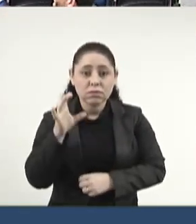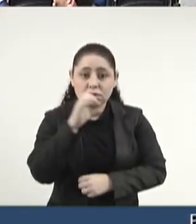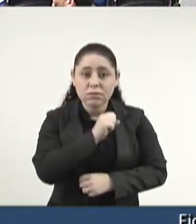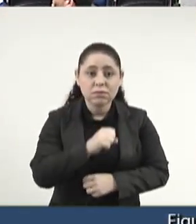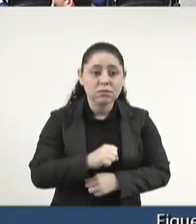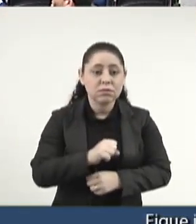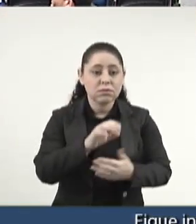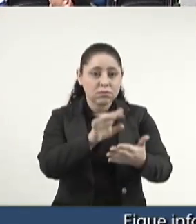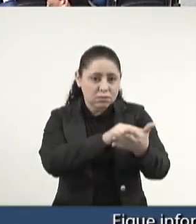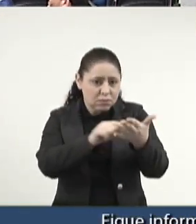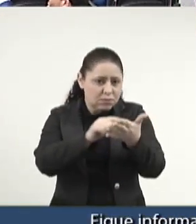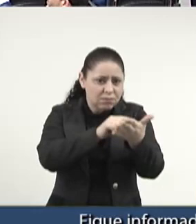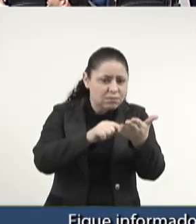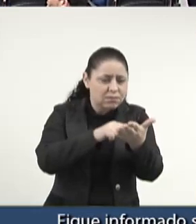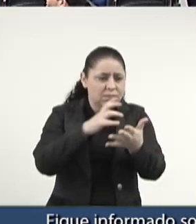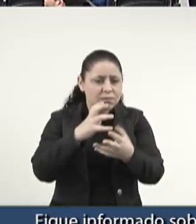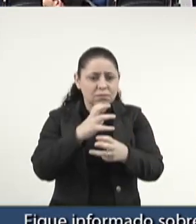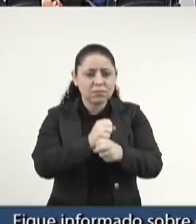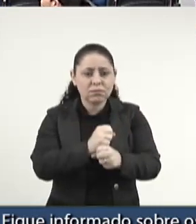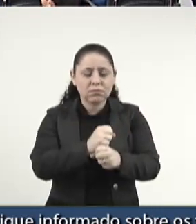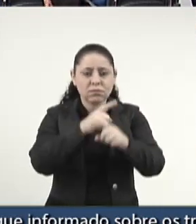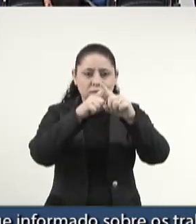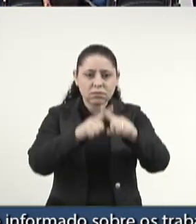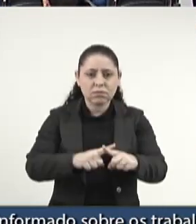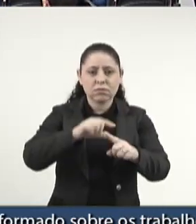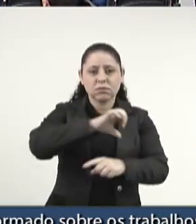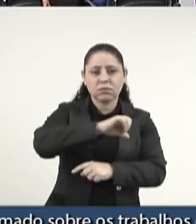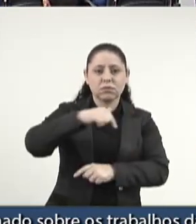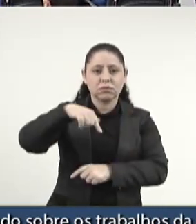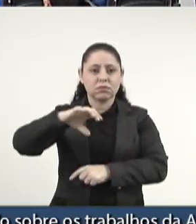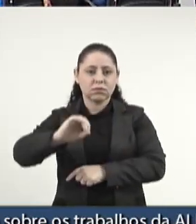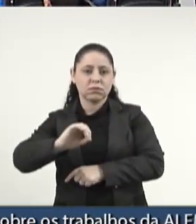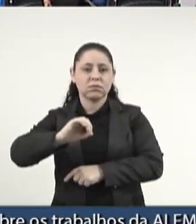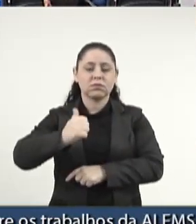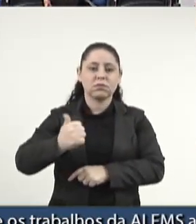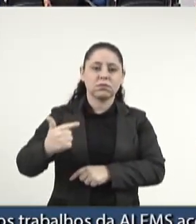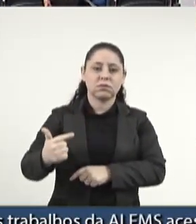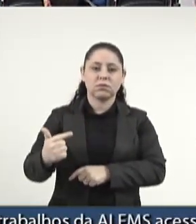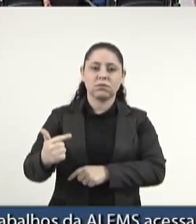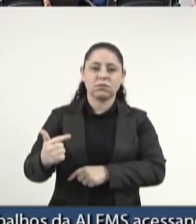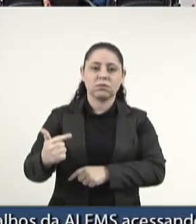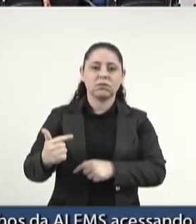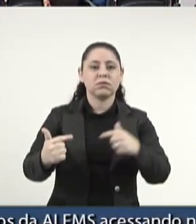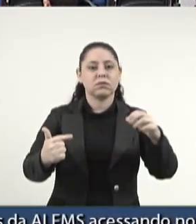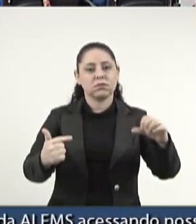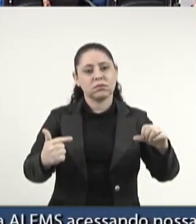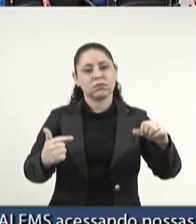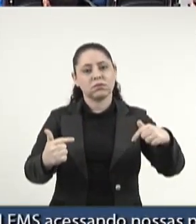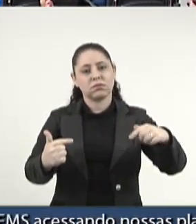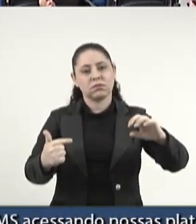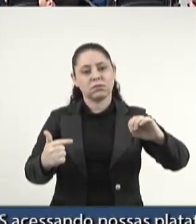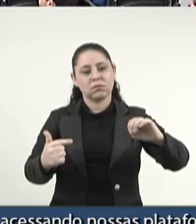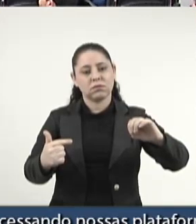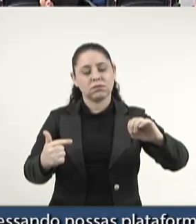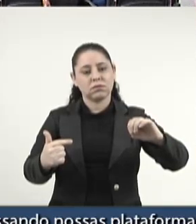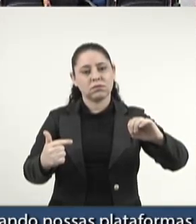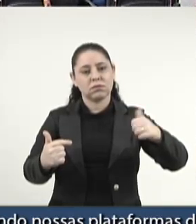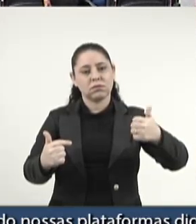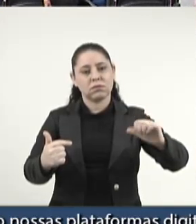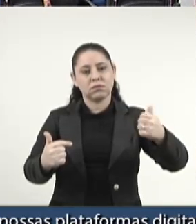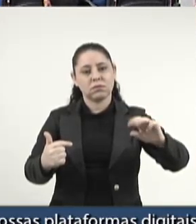parte. Pega a máquina dos Vossa Excelência aí e multiplica 970 por 12 meses para ver se não dá 970. Para ver se não dá 11